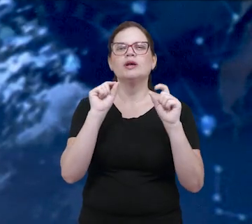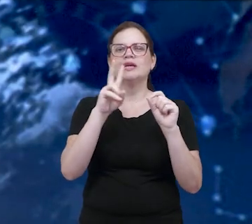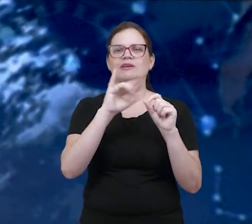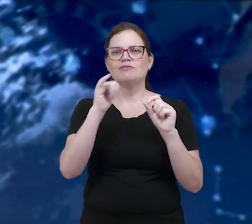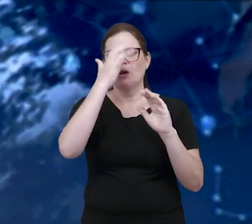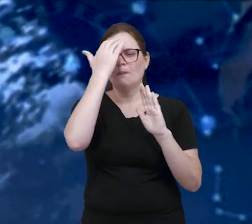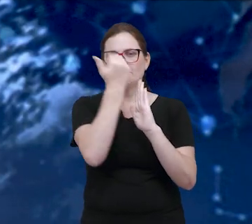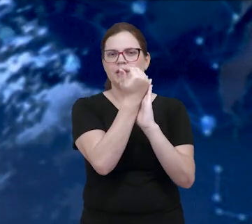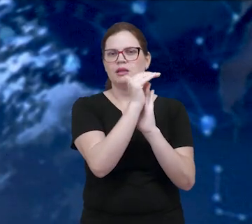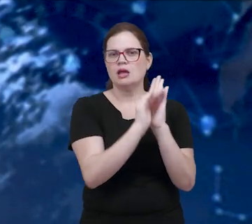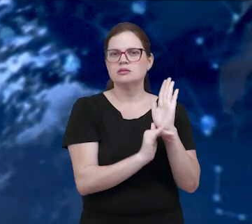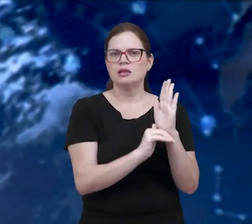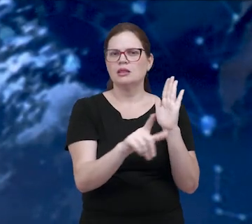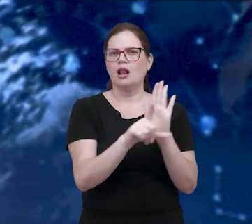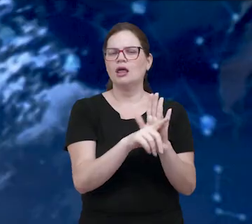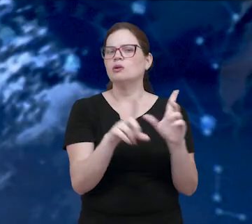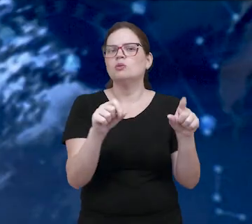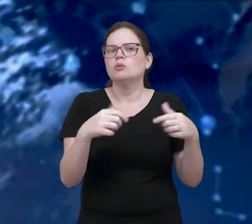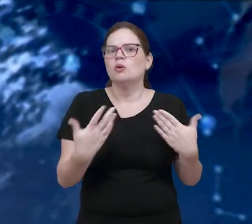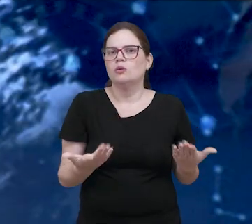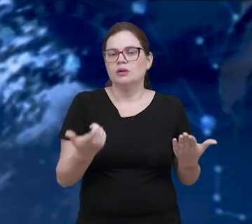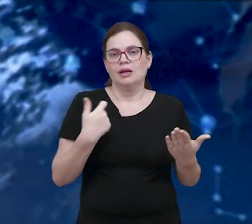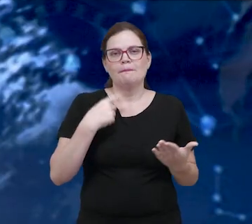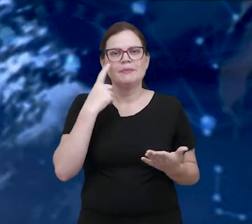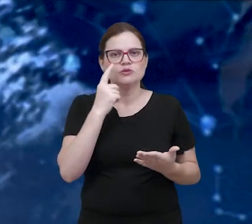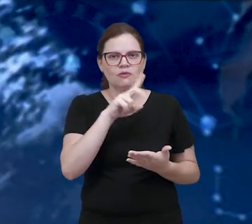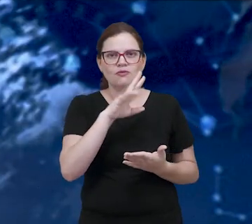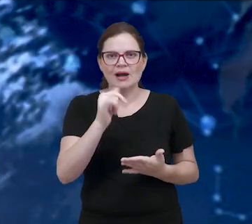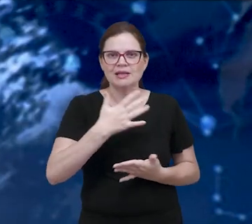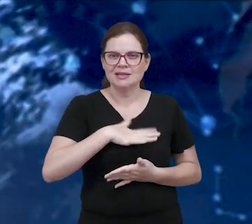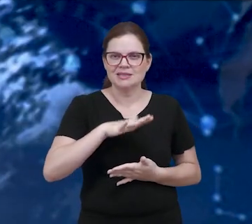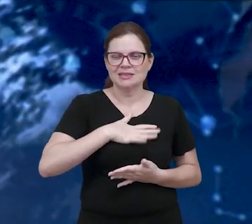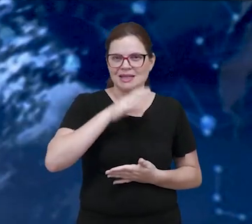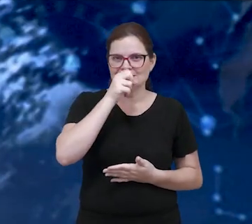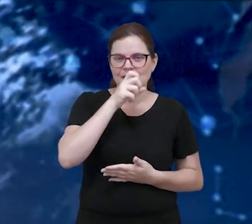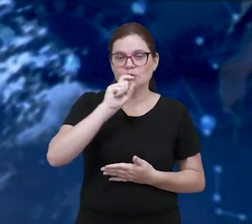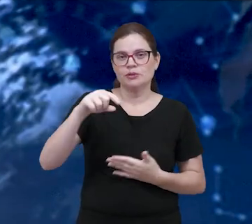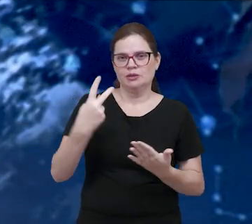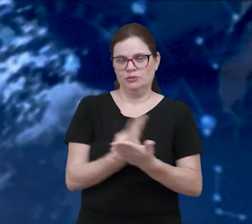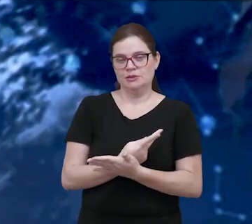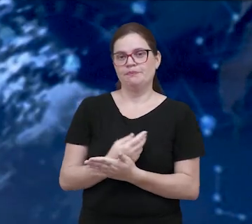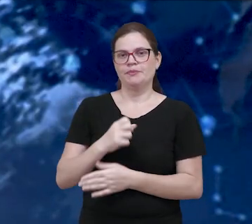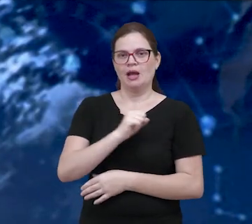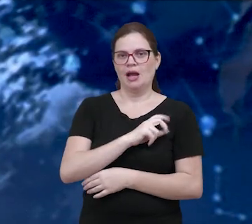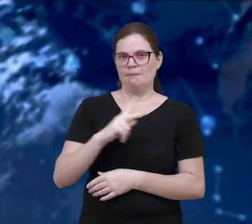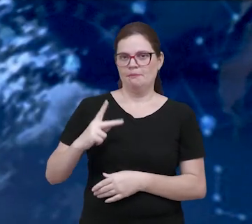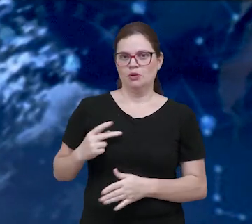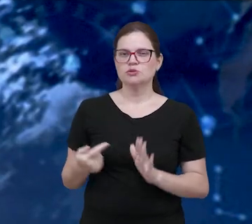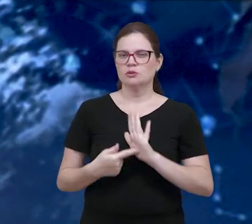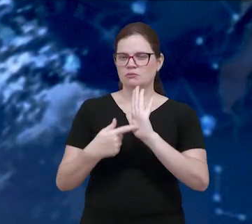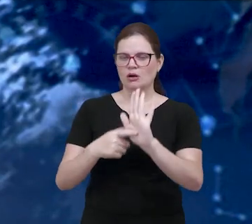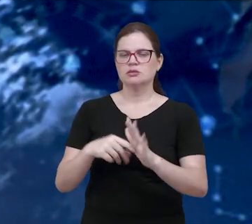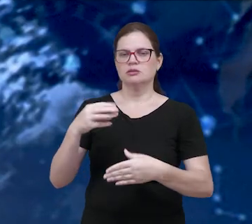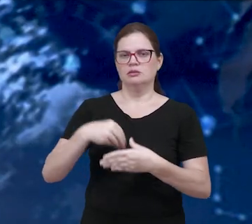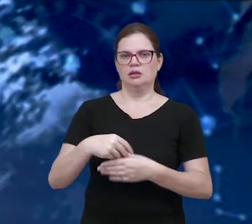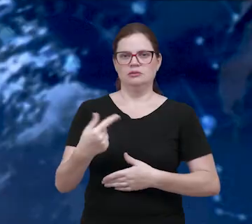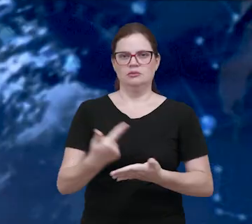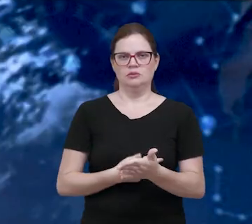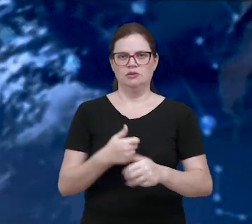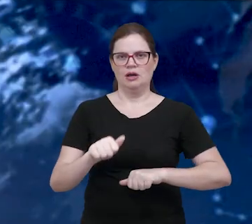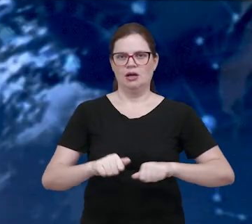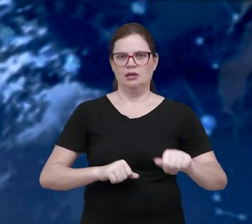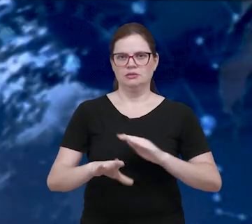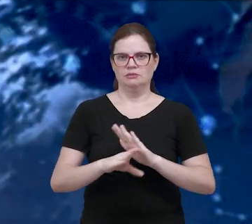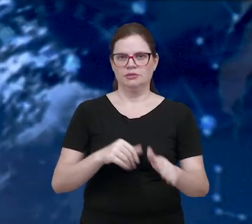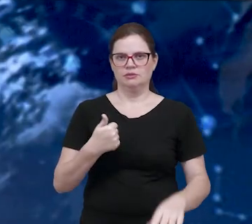igreja estabeleceu o seguinte: a igreja no início, com os apóstolos, estabeleceu em Atos 15, ali em Atos 15, eles